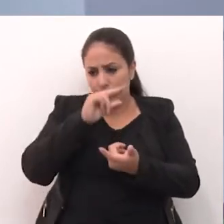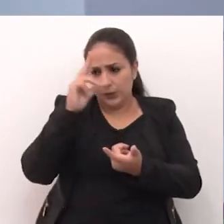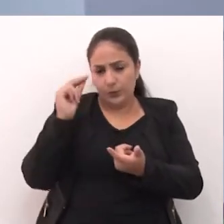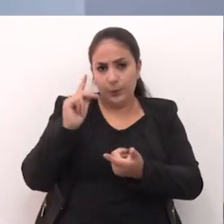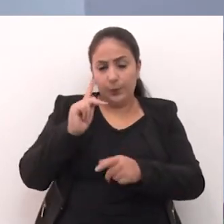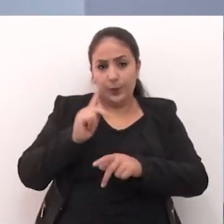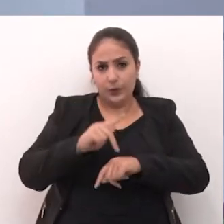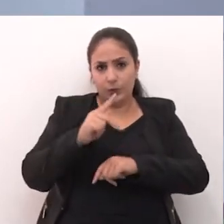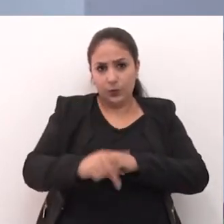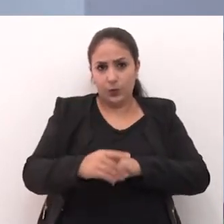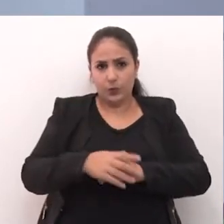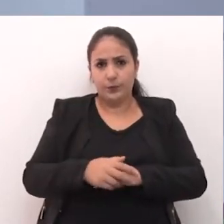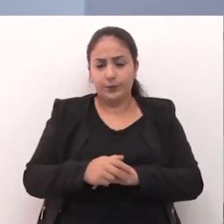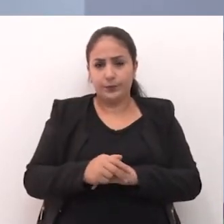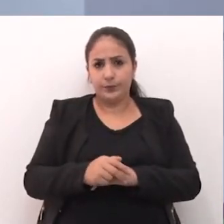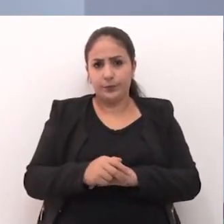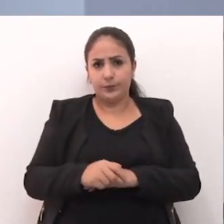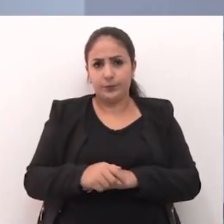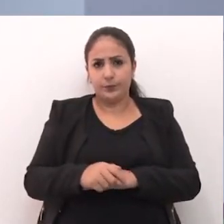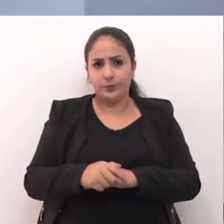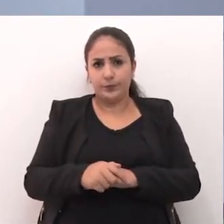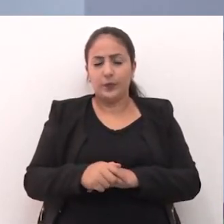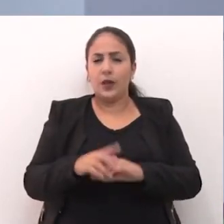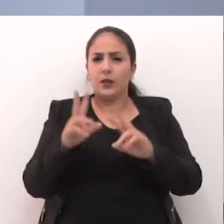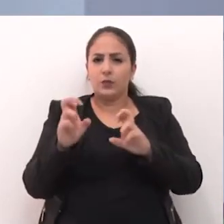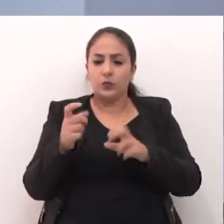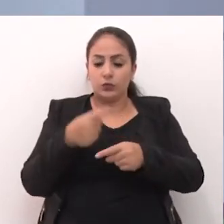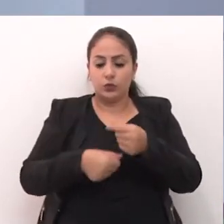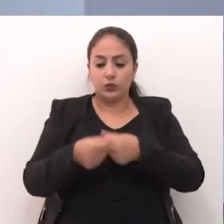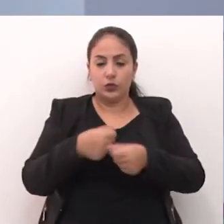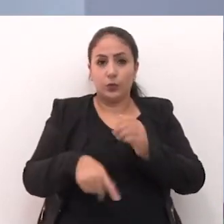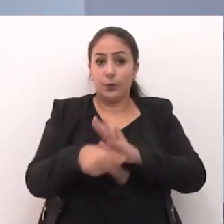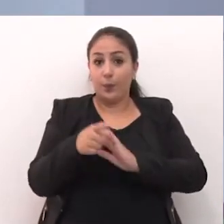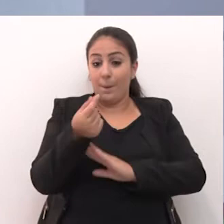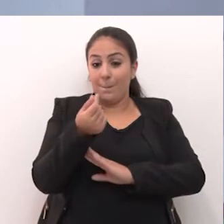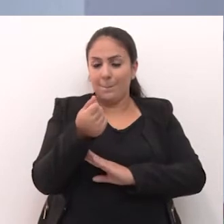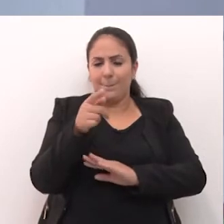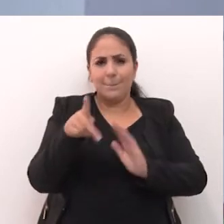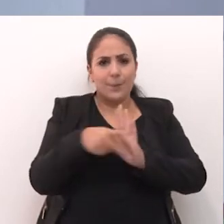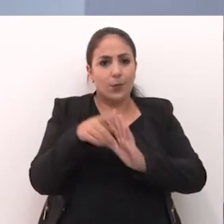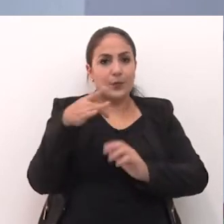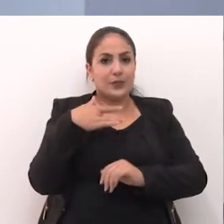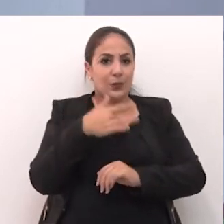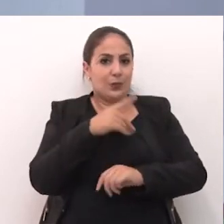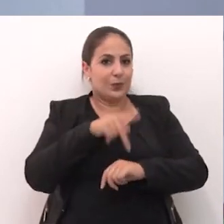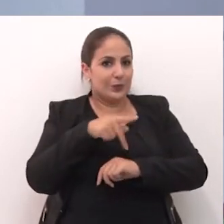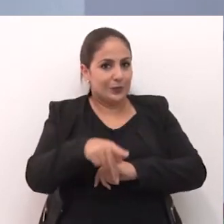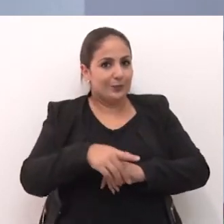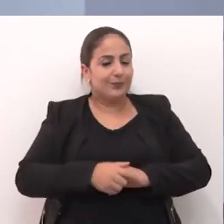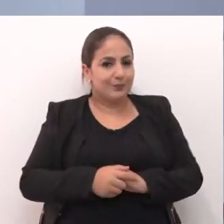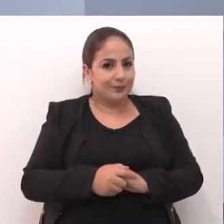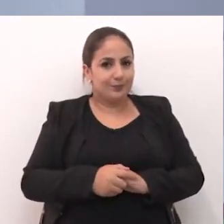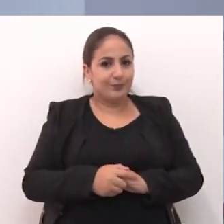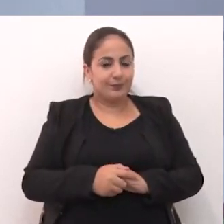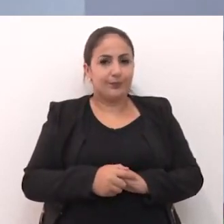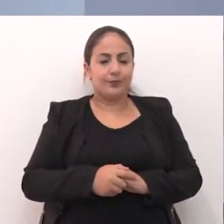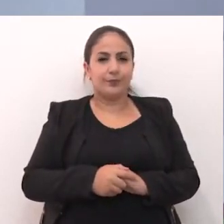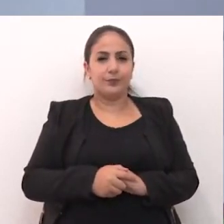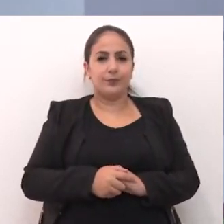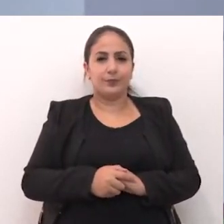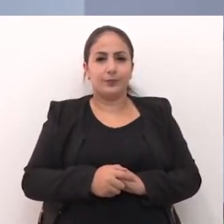ao município de Passo Fundo, nessa questão da dinheiro para a saúde de Passo Fundo,